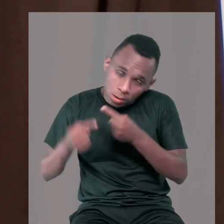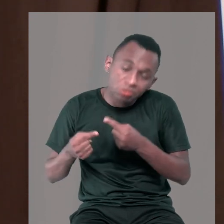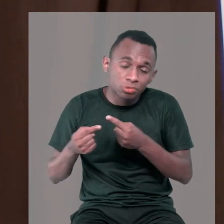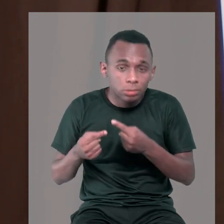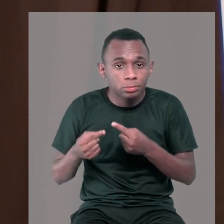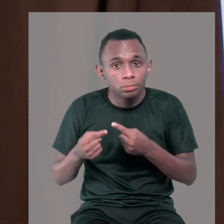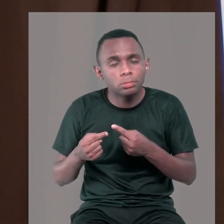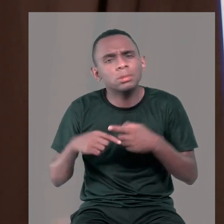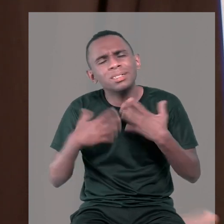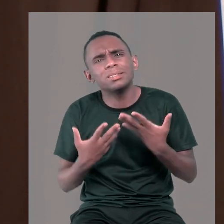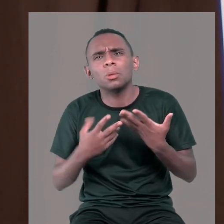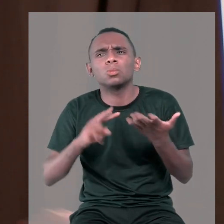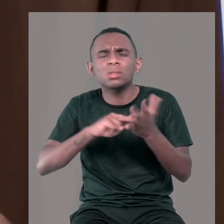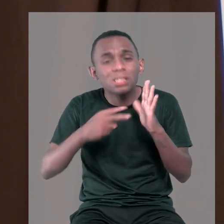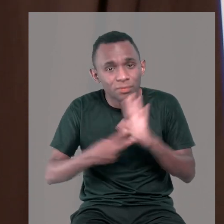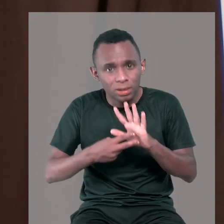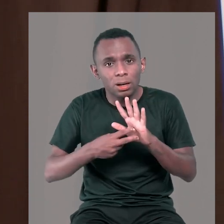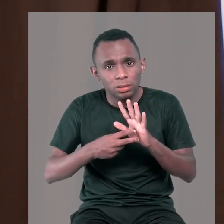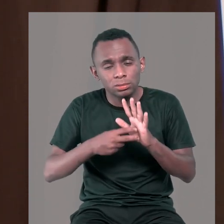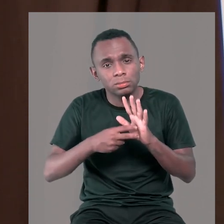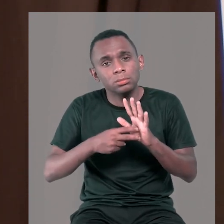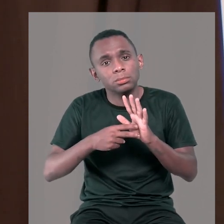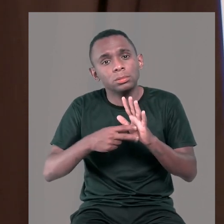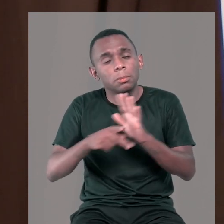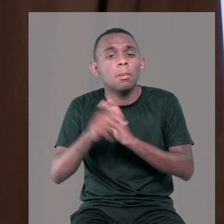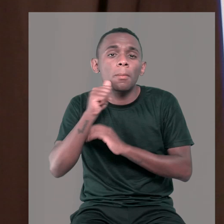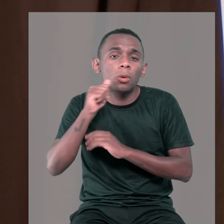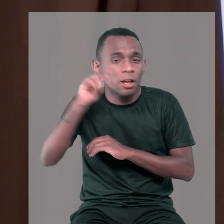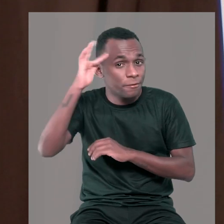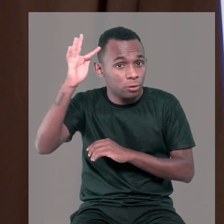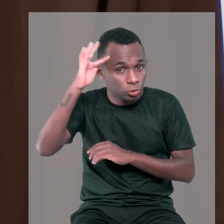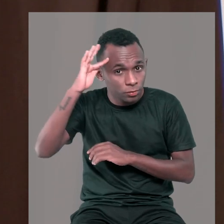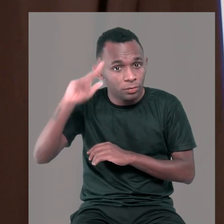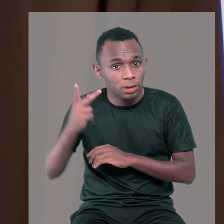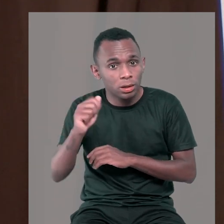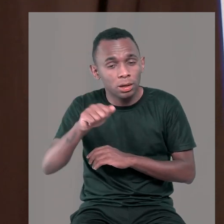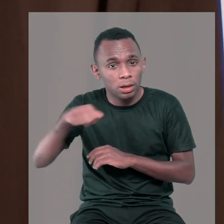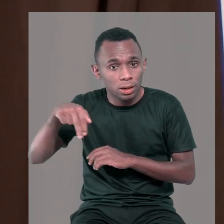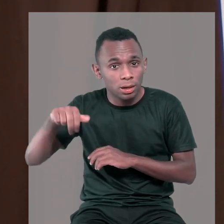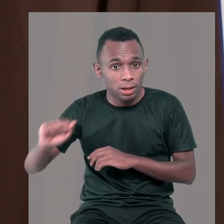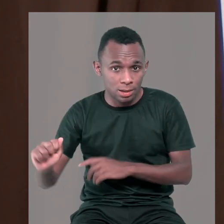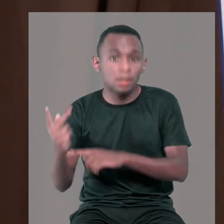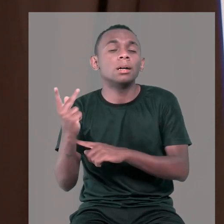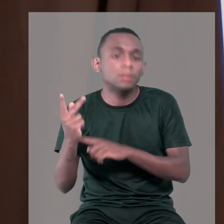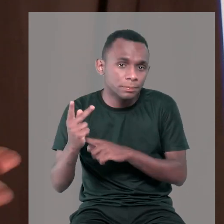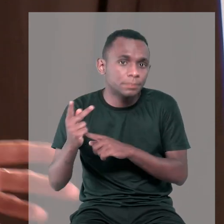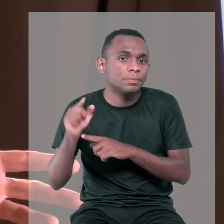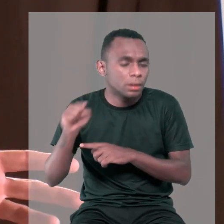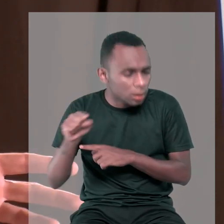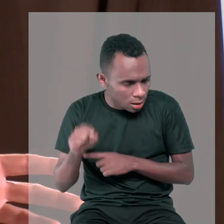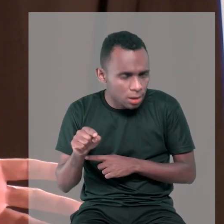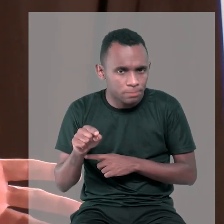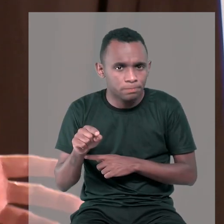referência para elaborar essas reflexões. Numa definição arendtiana, o mundo é aquilo que está